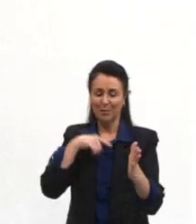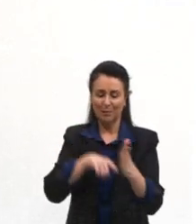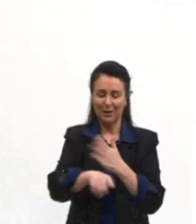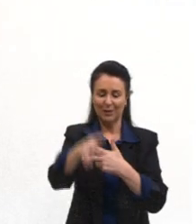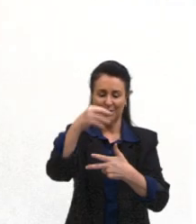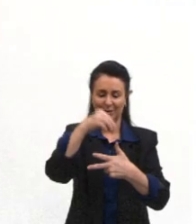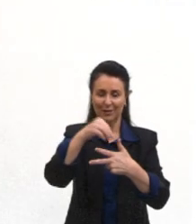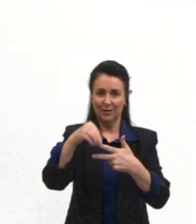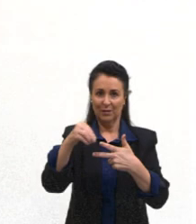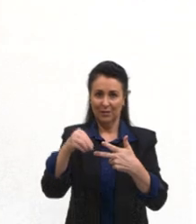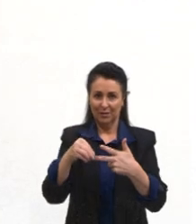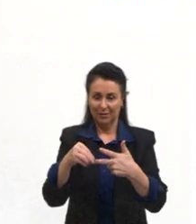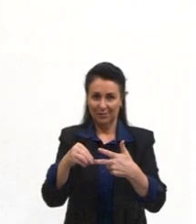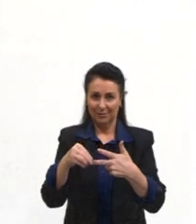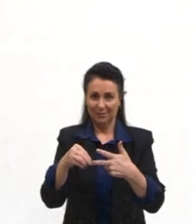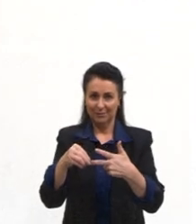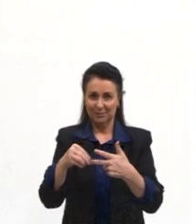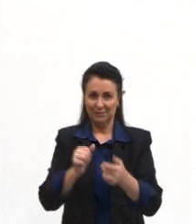Vamos lá.